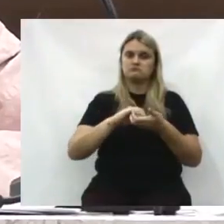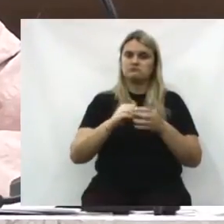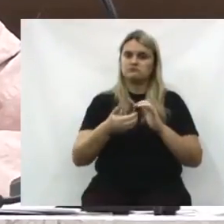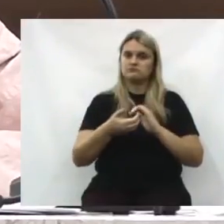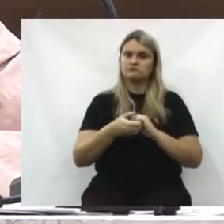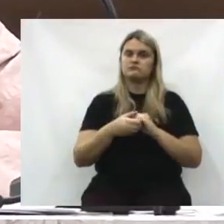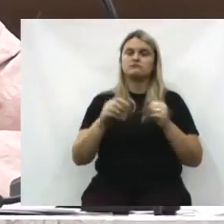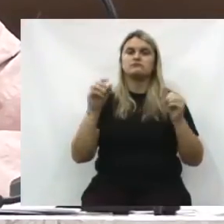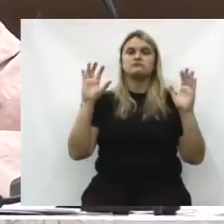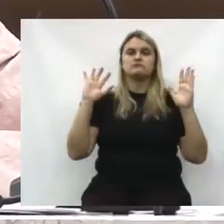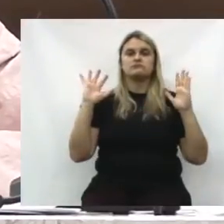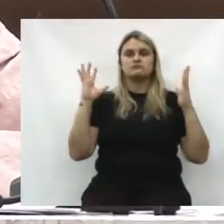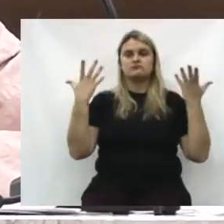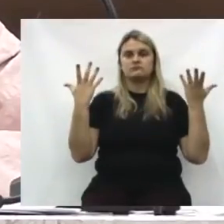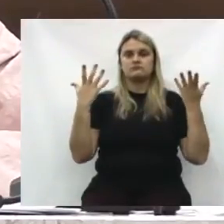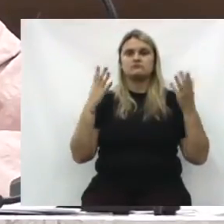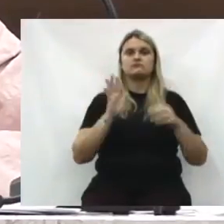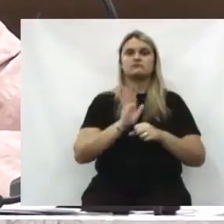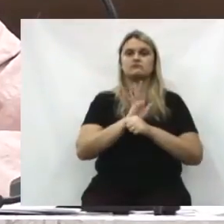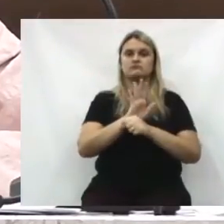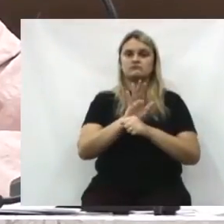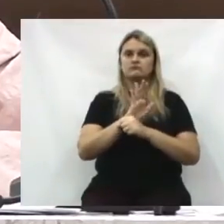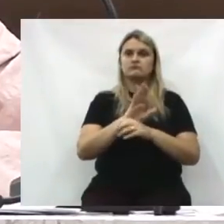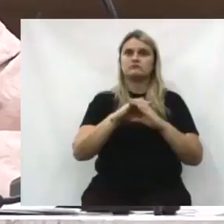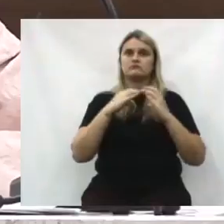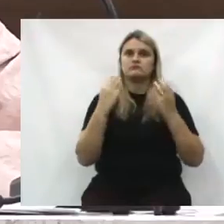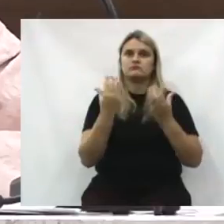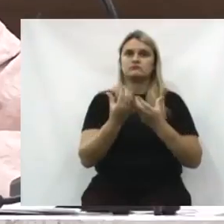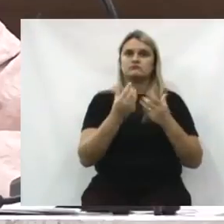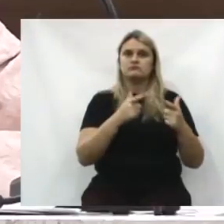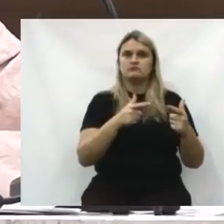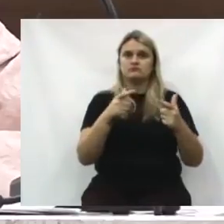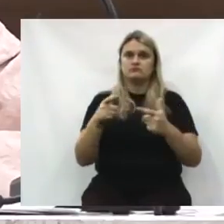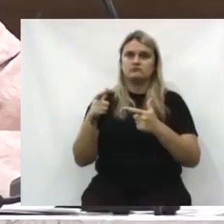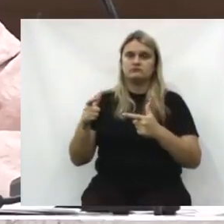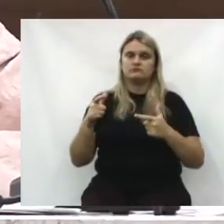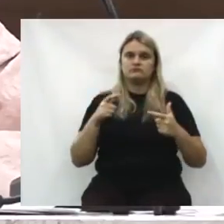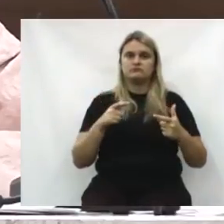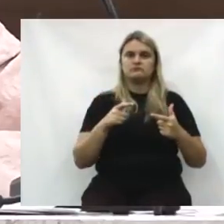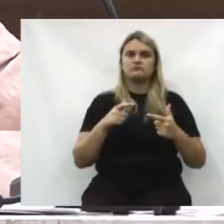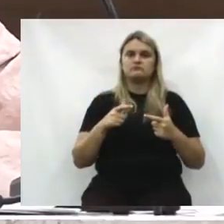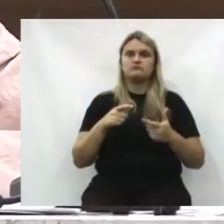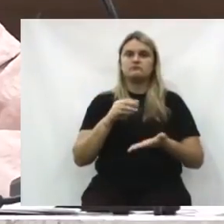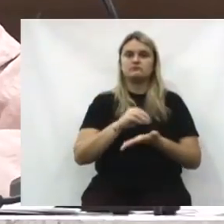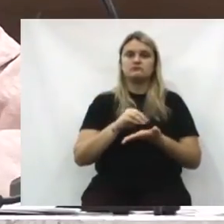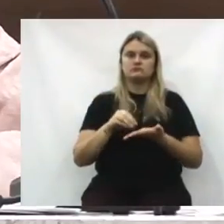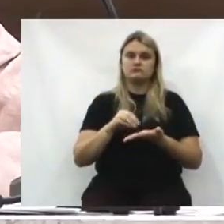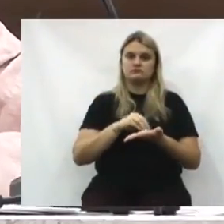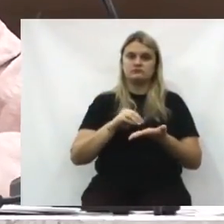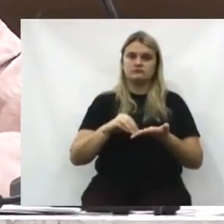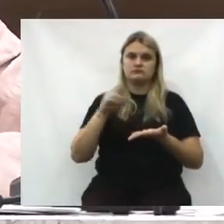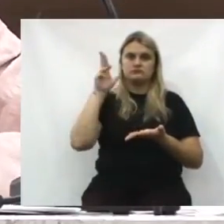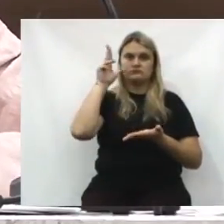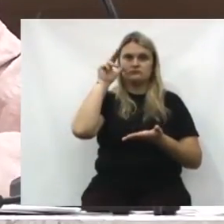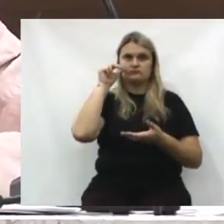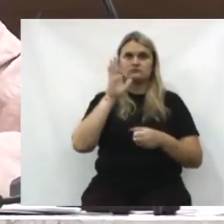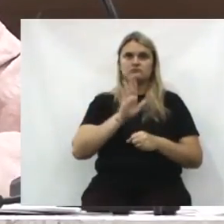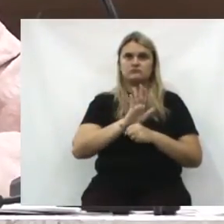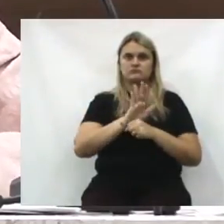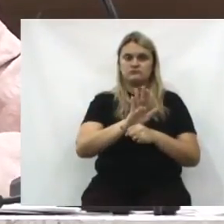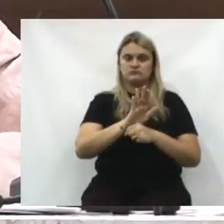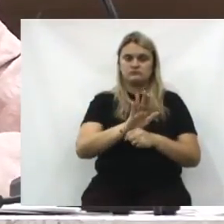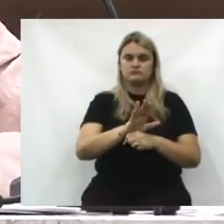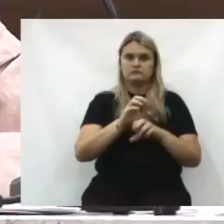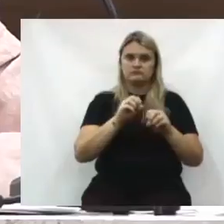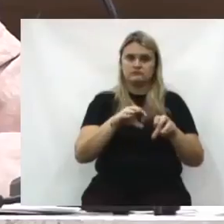social, artes em geral, festividades, serviços da comunidade local, etc. O xadrez,